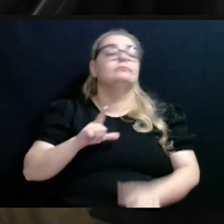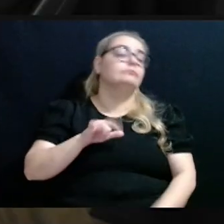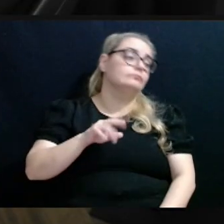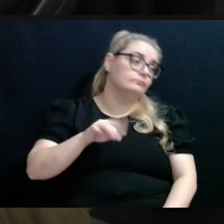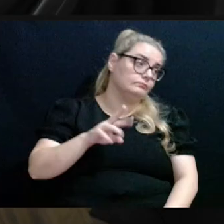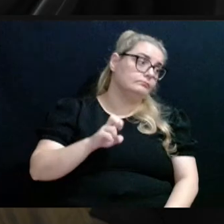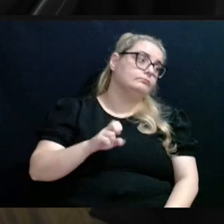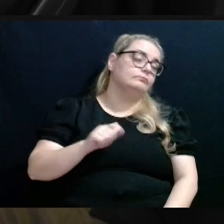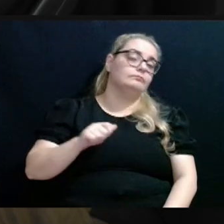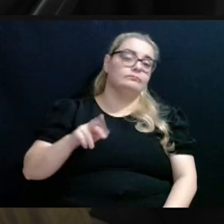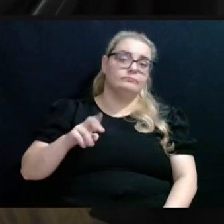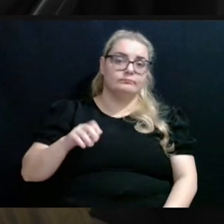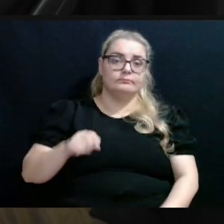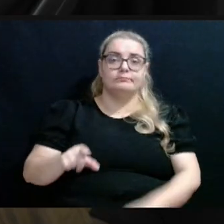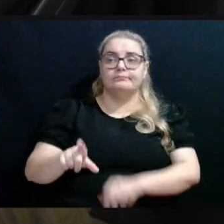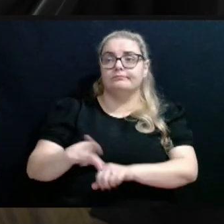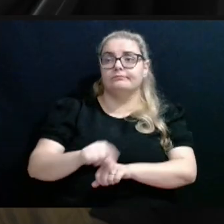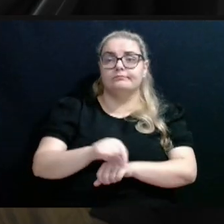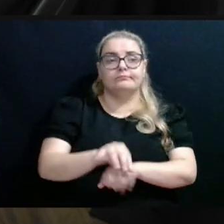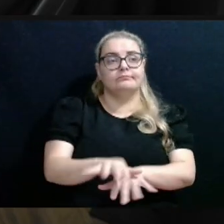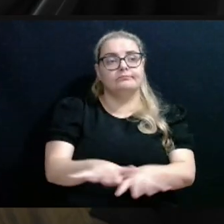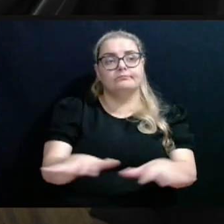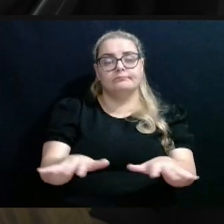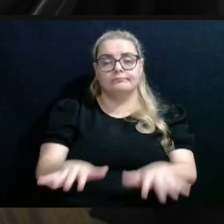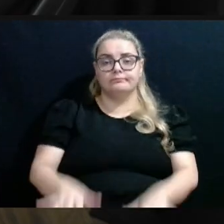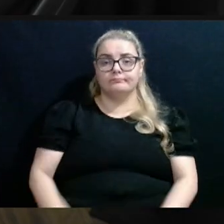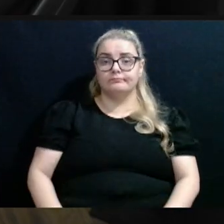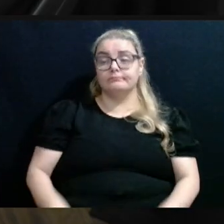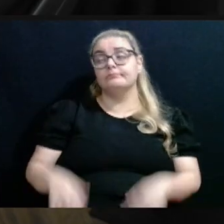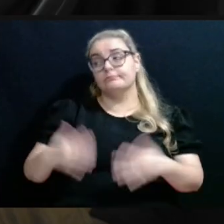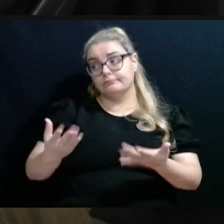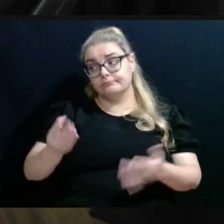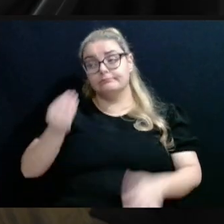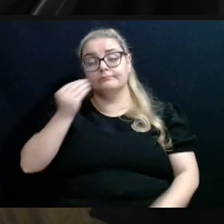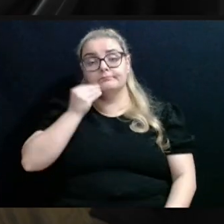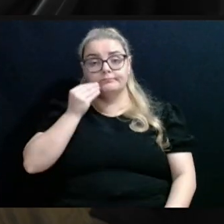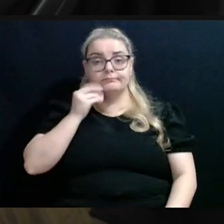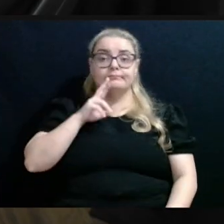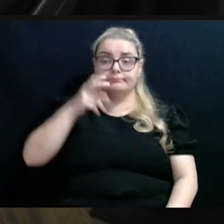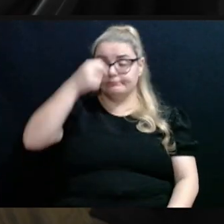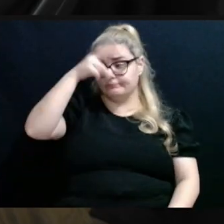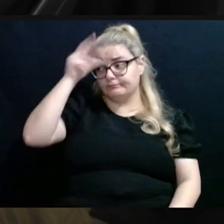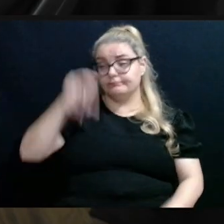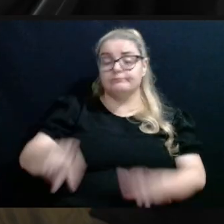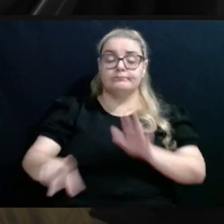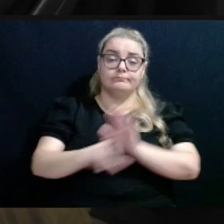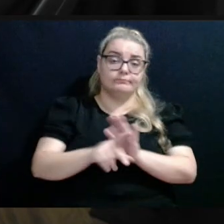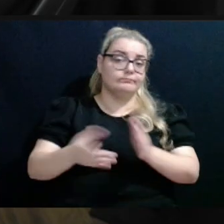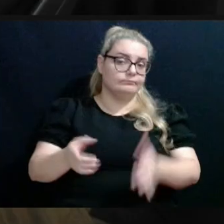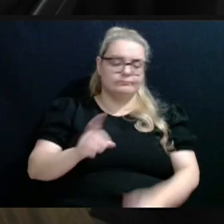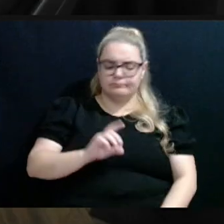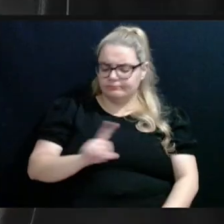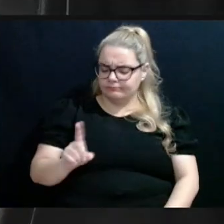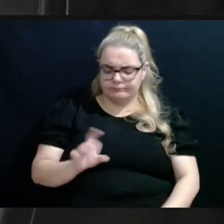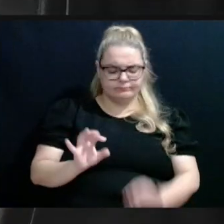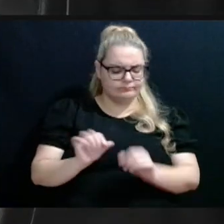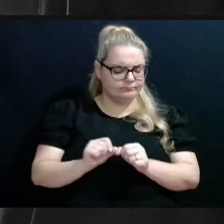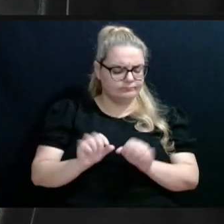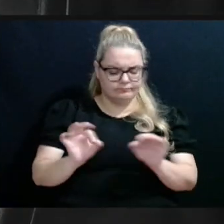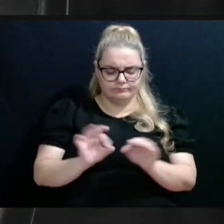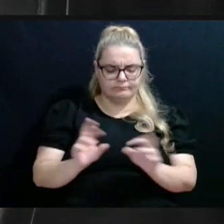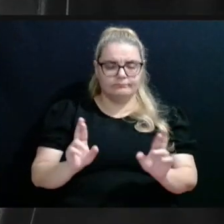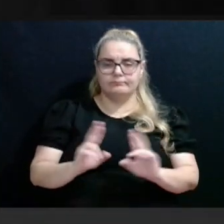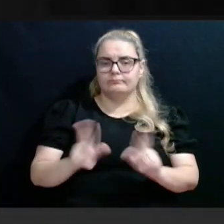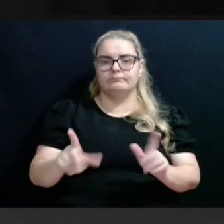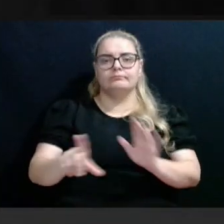quero morar na rua e fica na rua. Então o Dário está tentando uma solução nesse assunto legalmente e não vai fazer nada fora da lei.